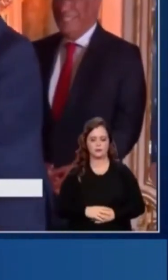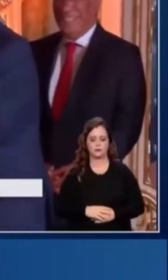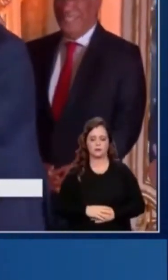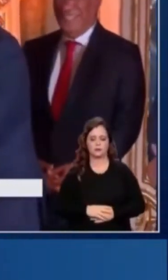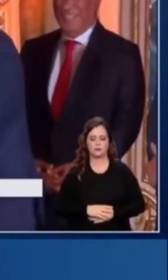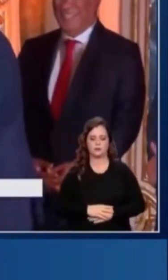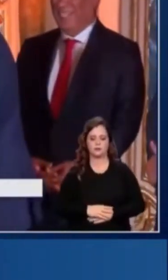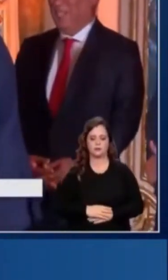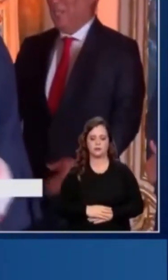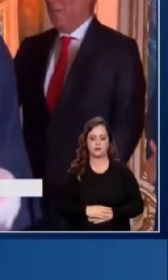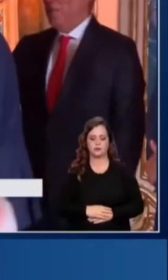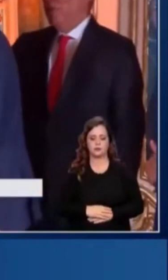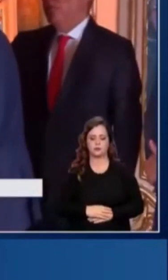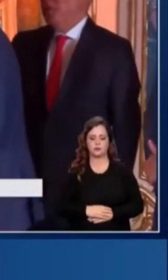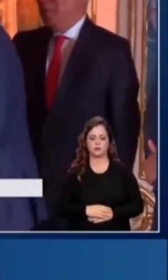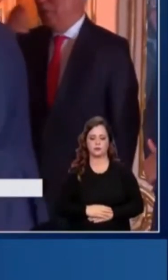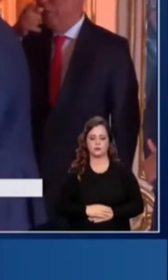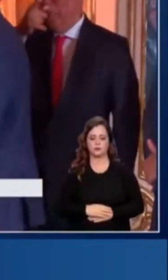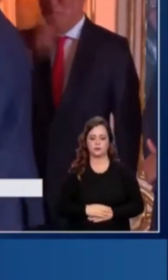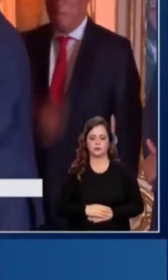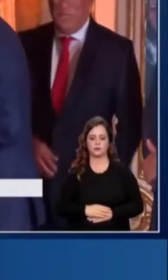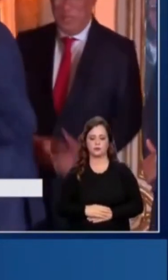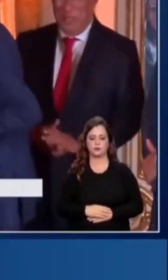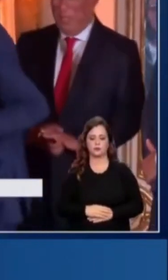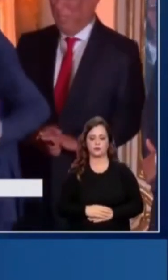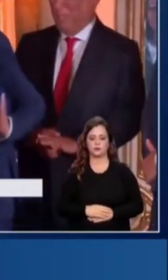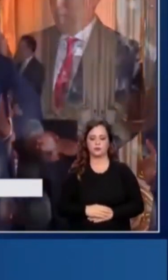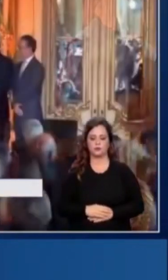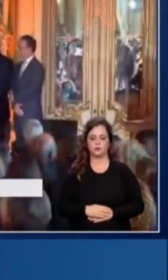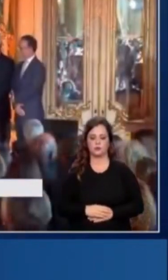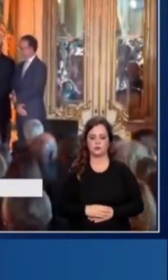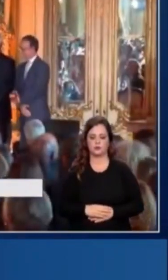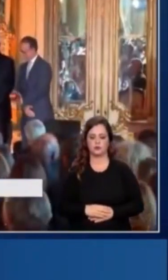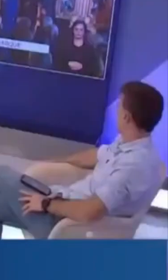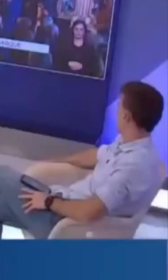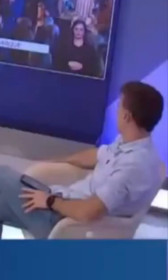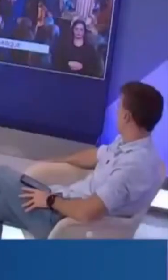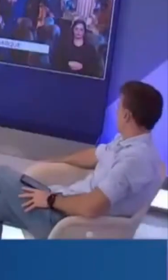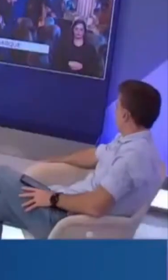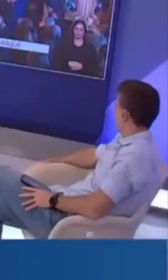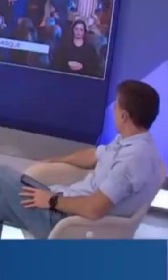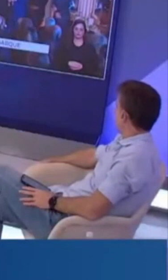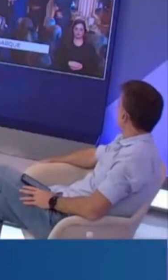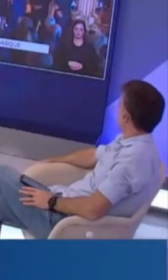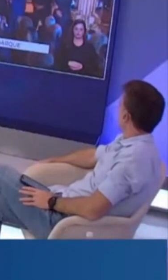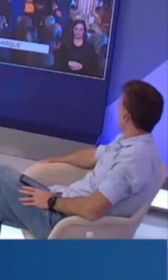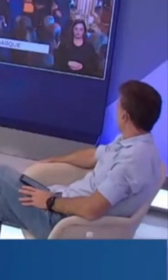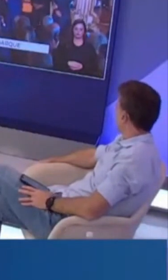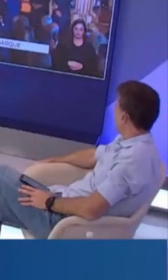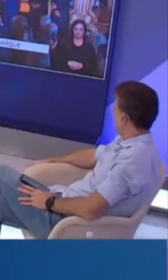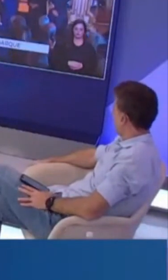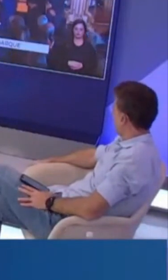por esses dois países, para mim, eu destaco, e desculpa eu fugir do assunto proposto,